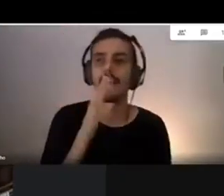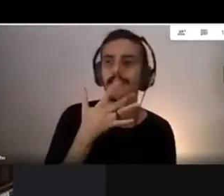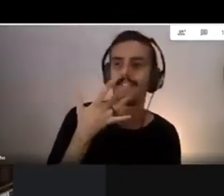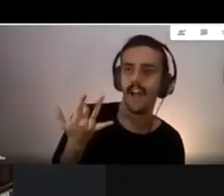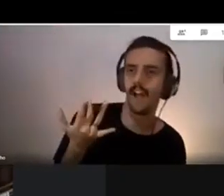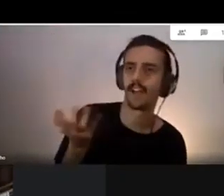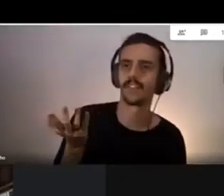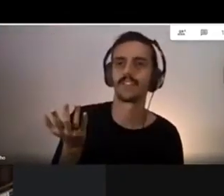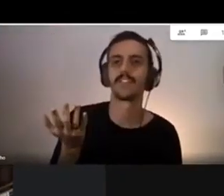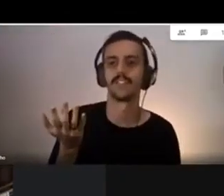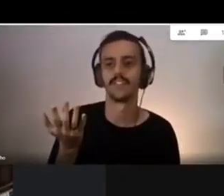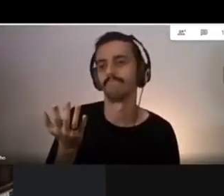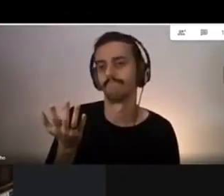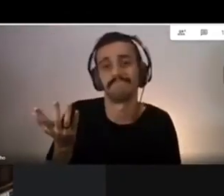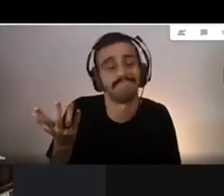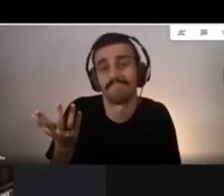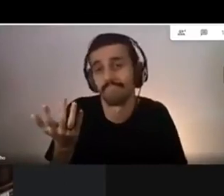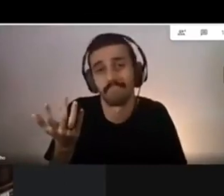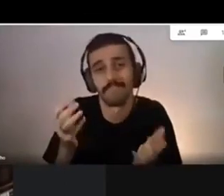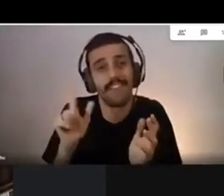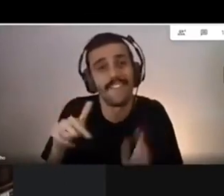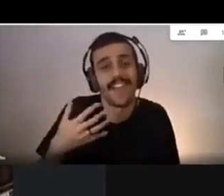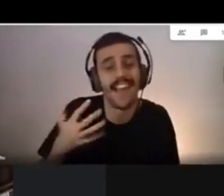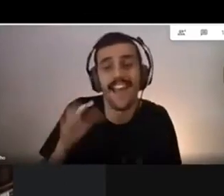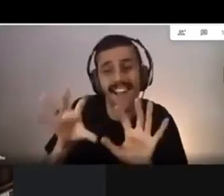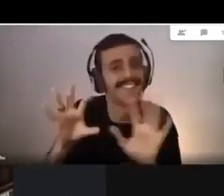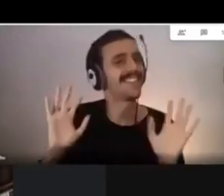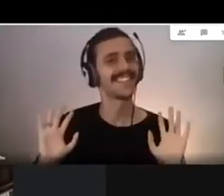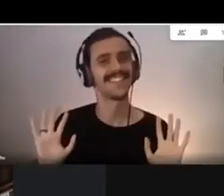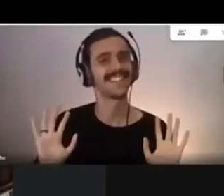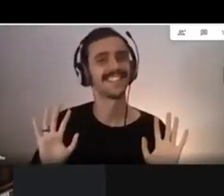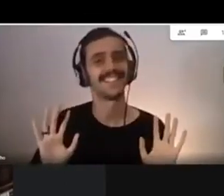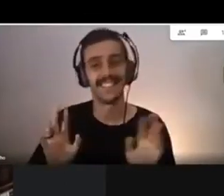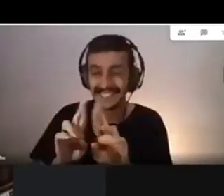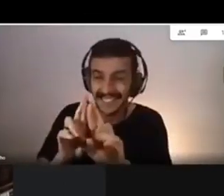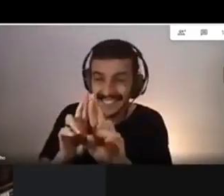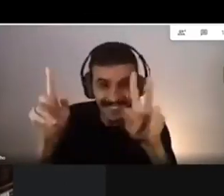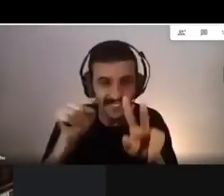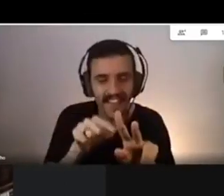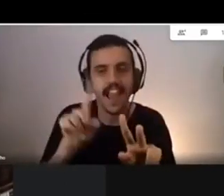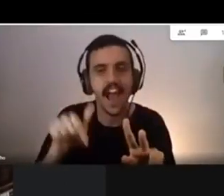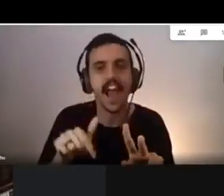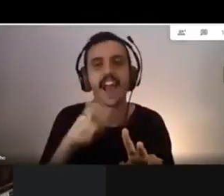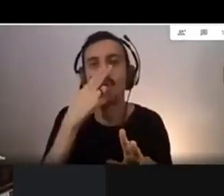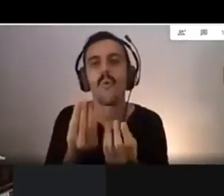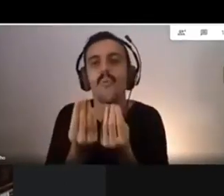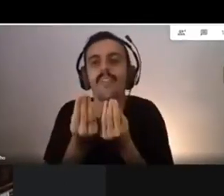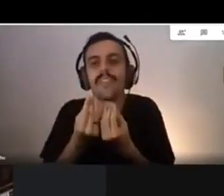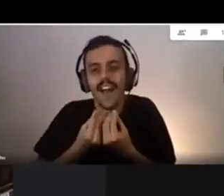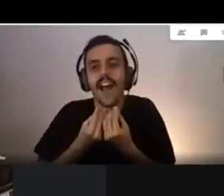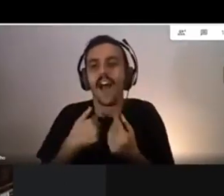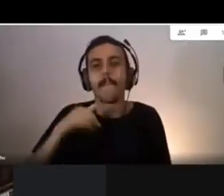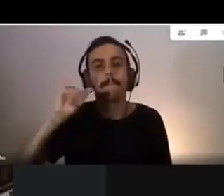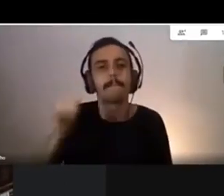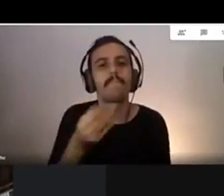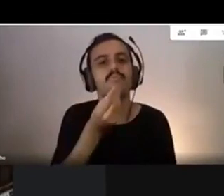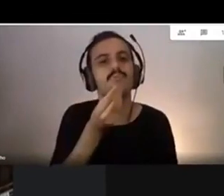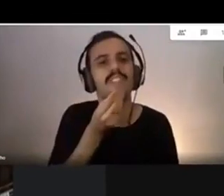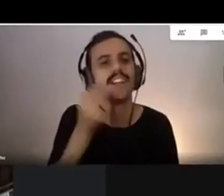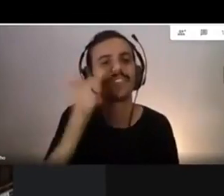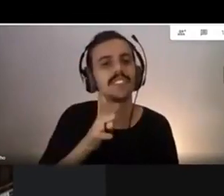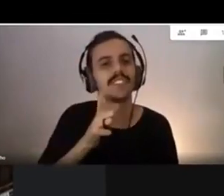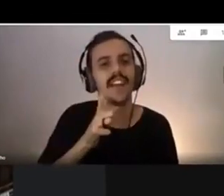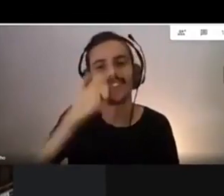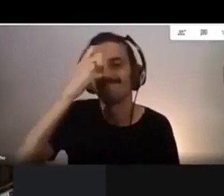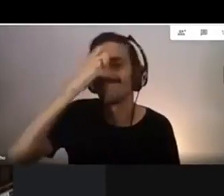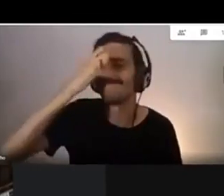ressignifica, né? E bom, o diferente está aí para que a gente possa repensar, né, e rever como que a gente